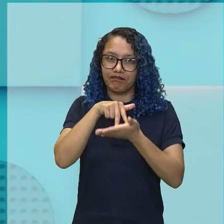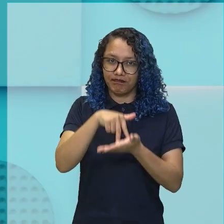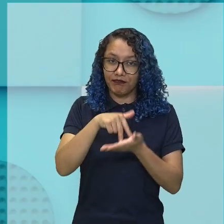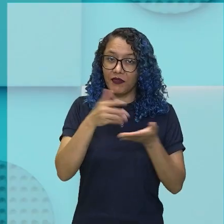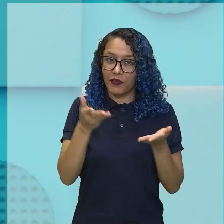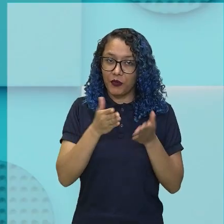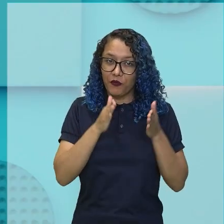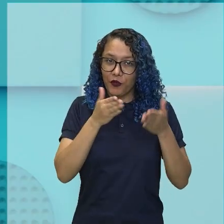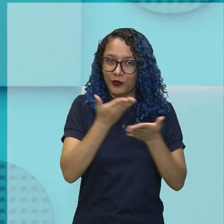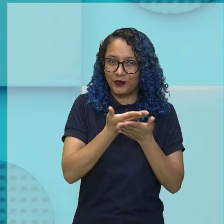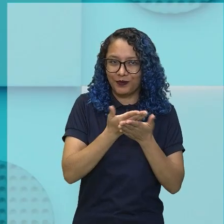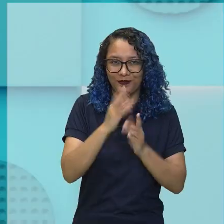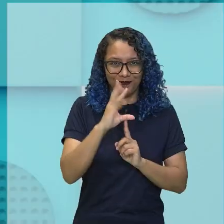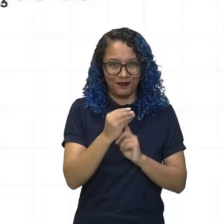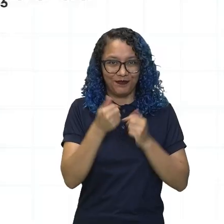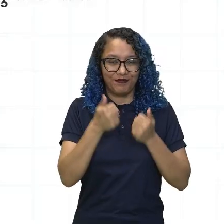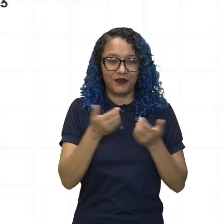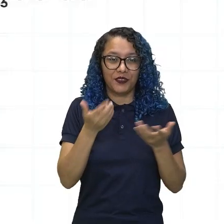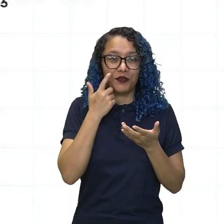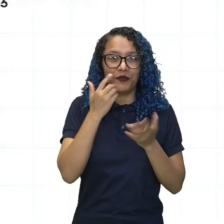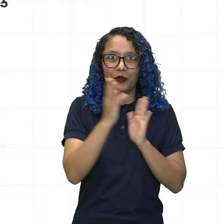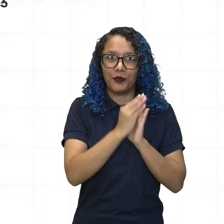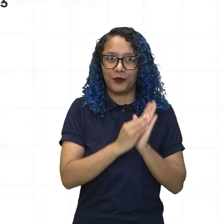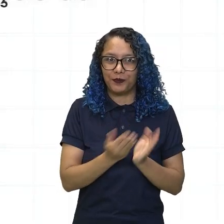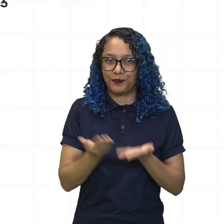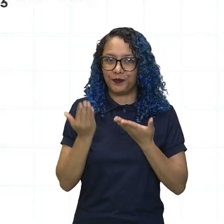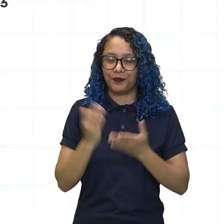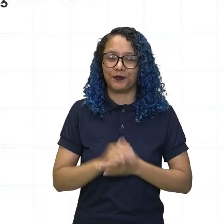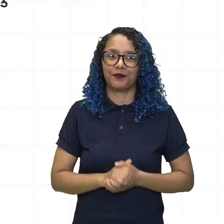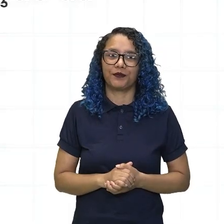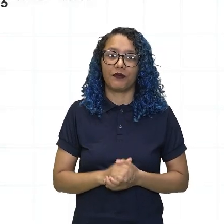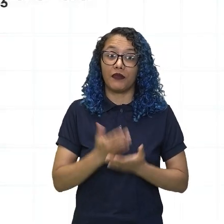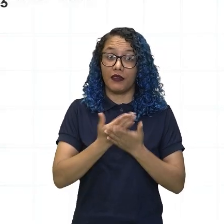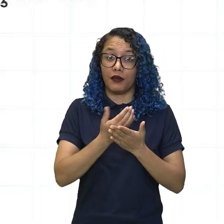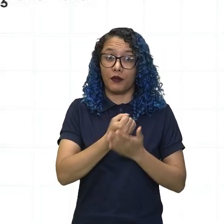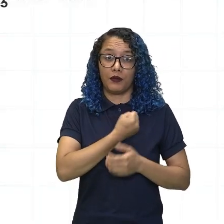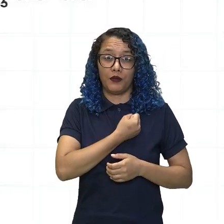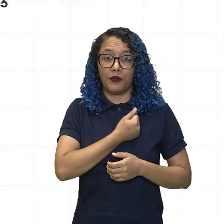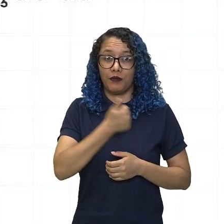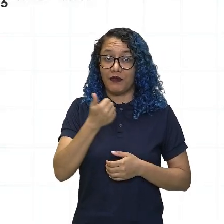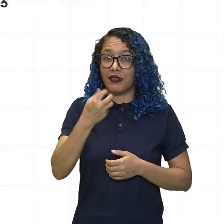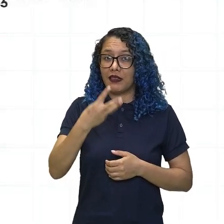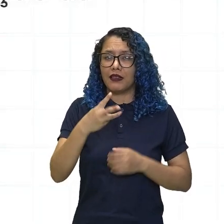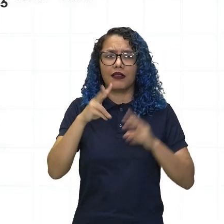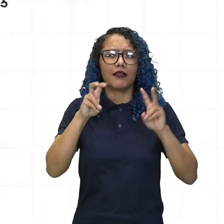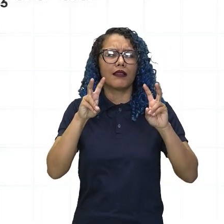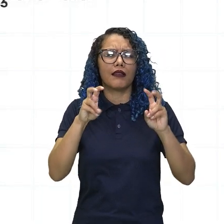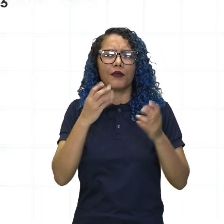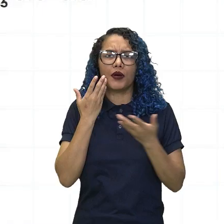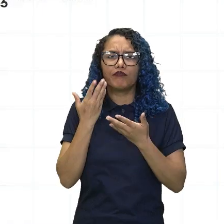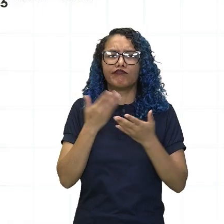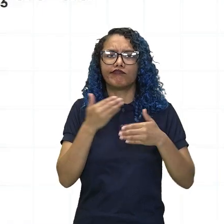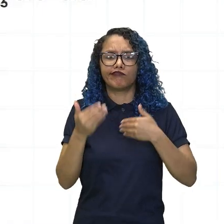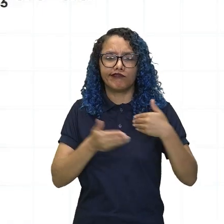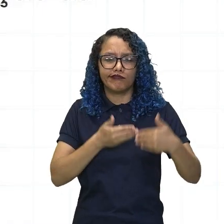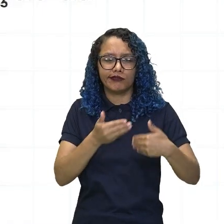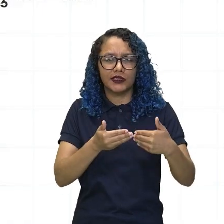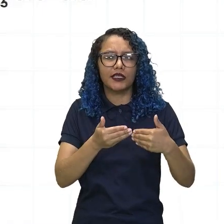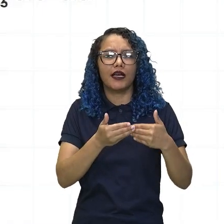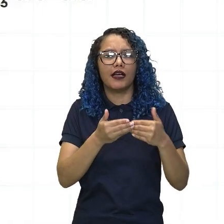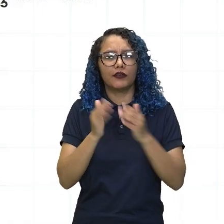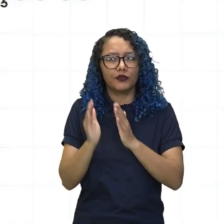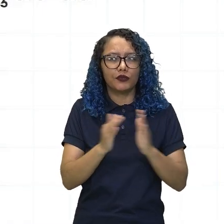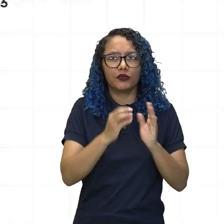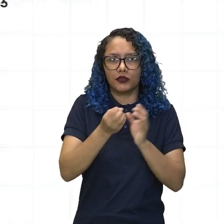das artes. Vamos ver o conteúdo da nossa aula? Esta é a nossa aula de número 13, objeto de conhecimento, processos de